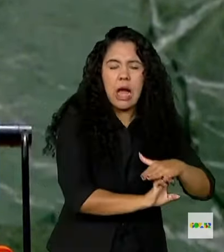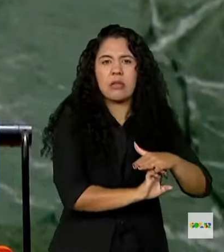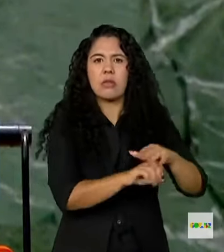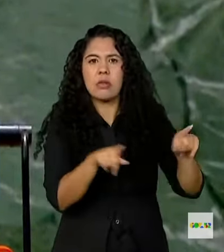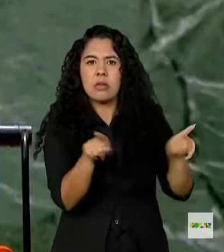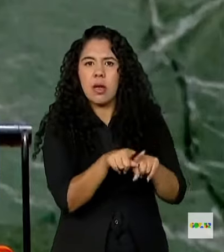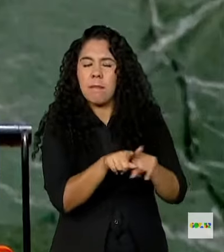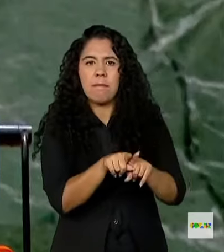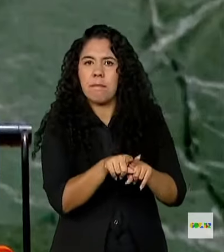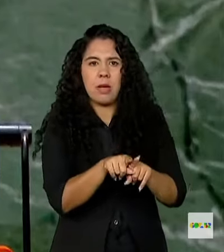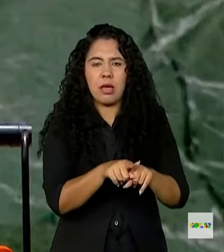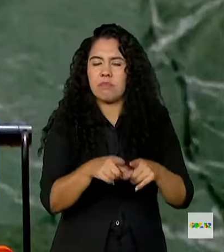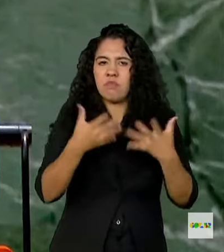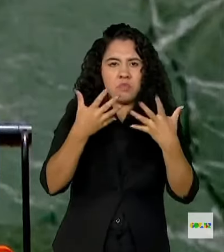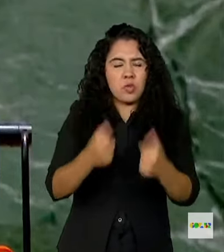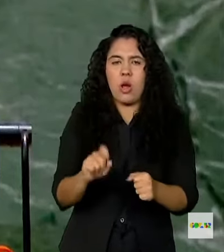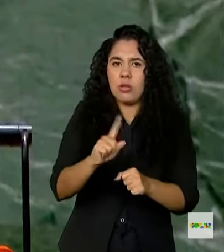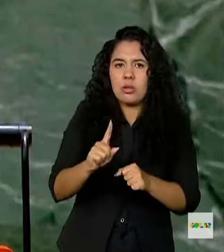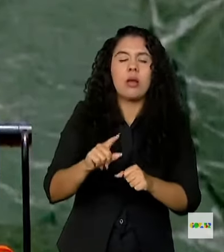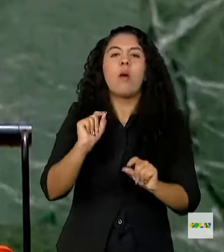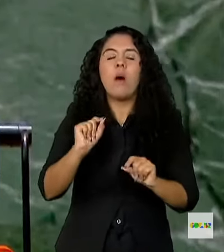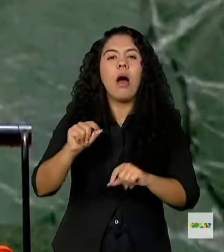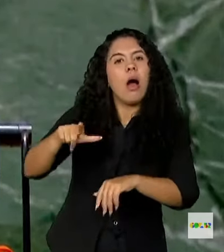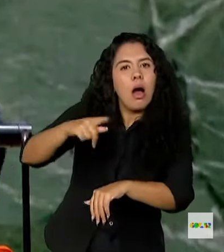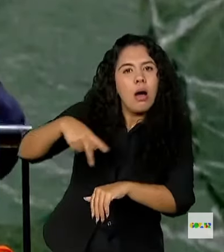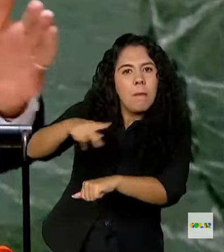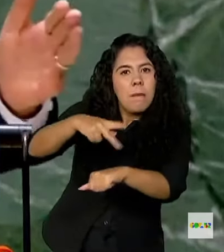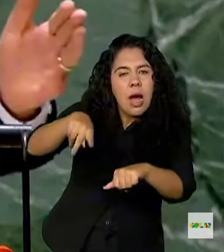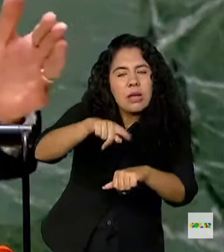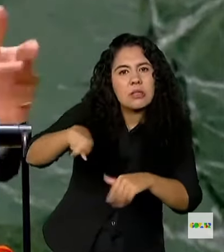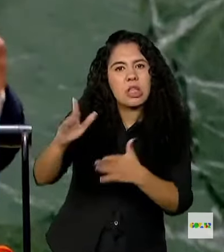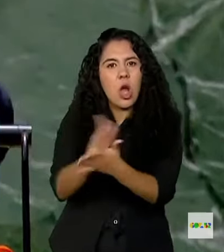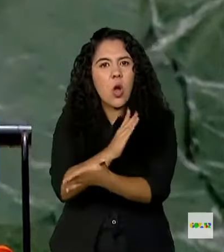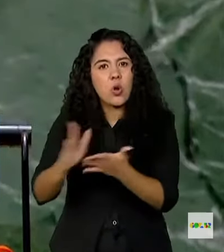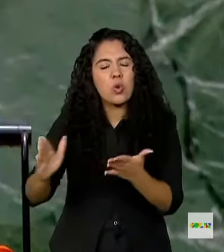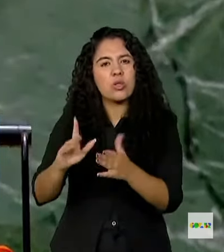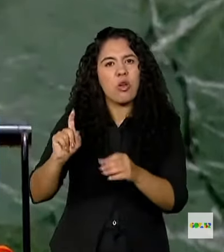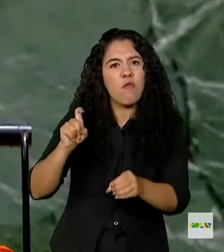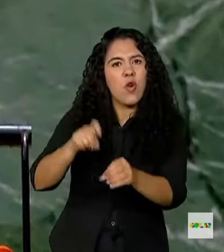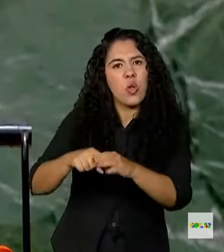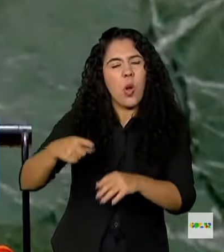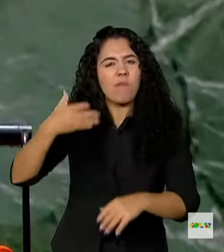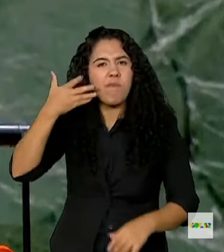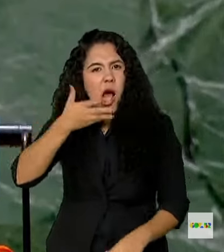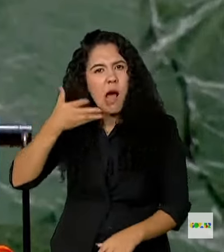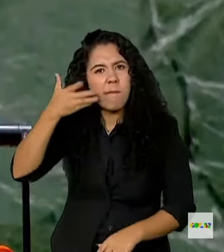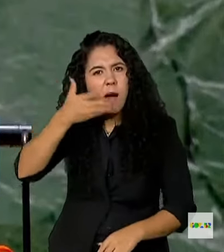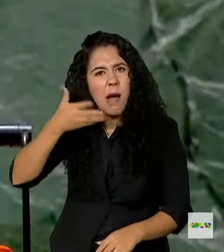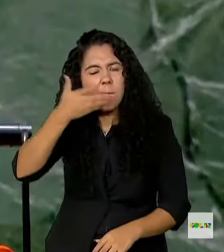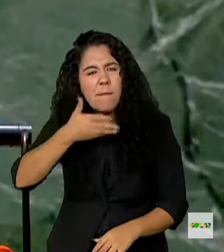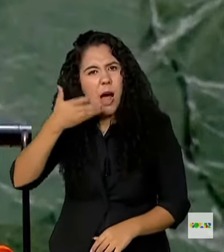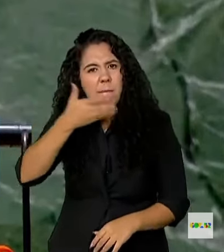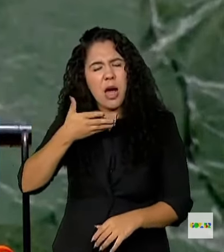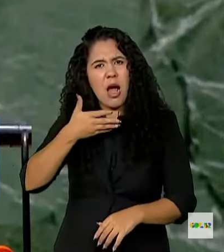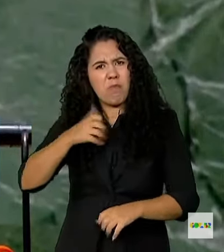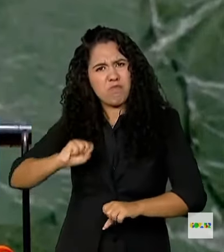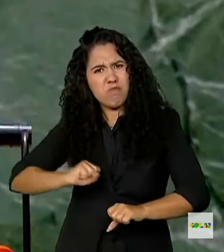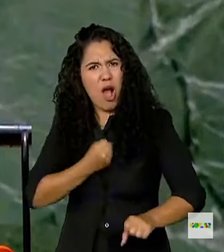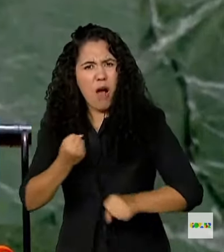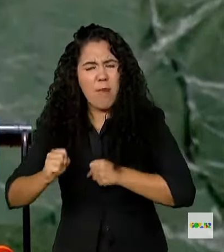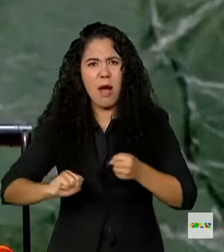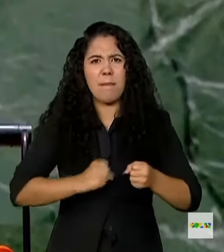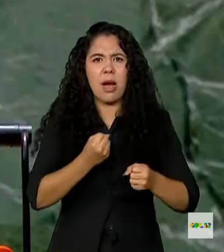abandonada pelas nações desenvolvidas, que voltaram a praticar políticas industriais ativas e fortes, e forte regulação